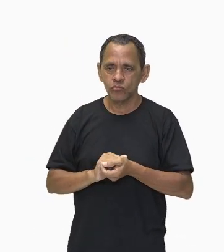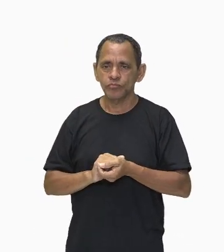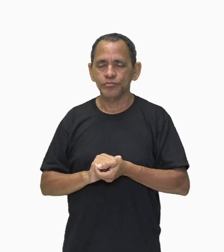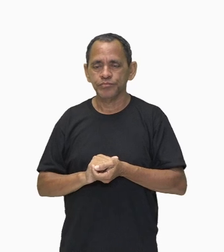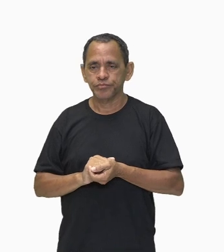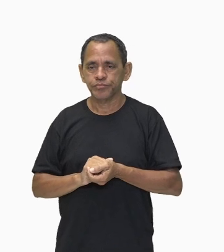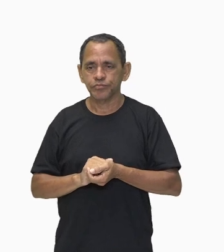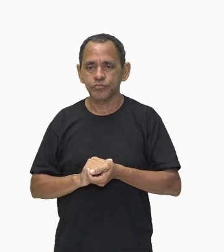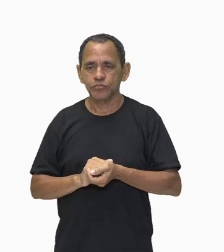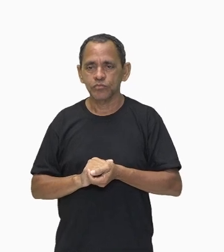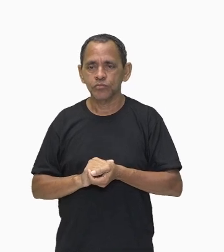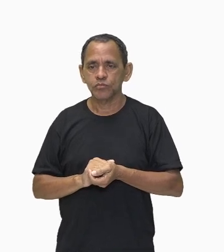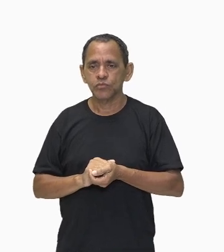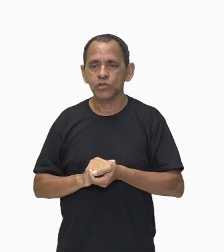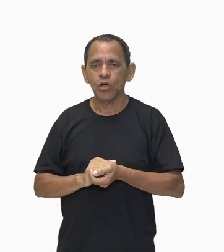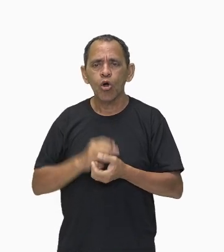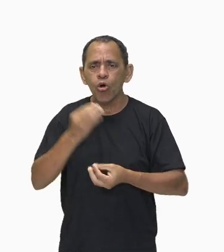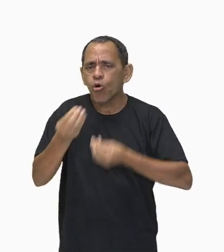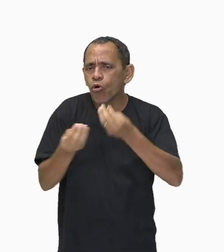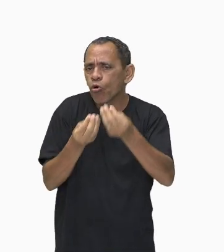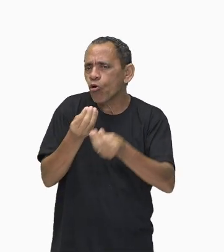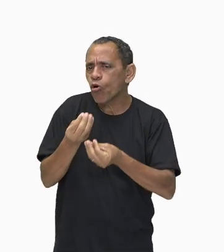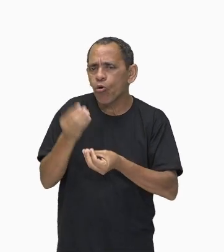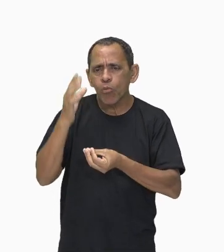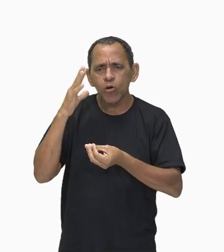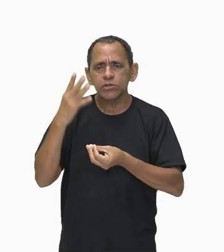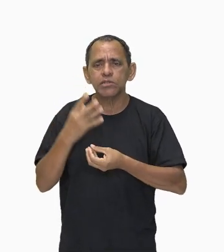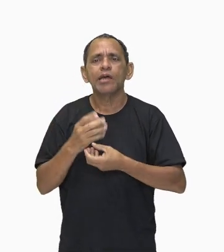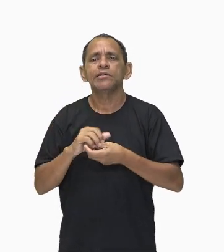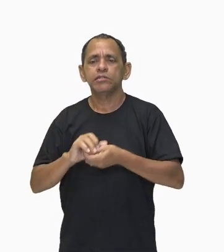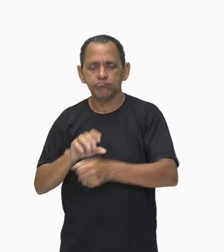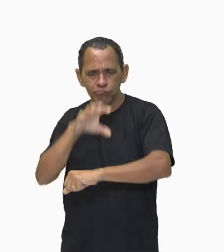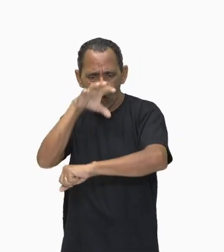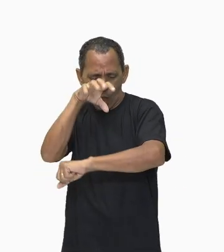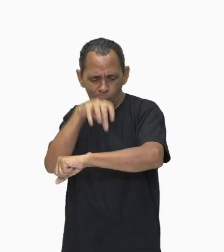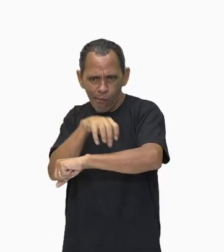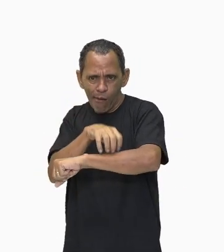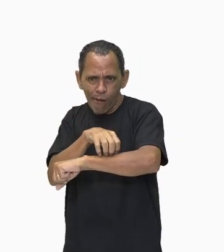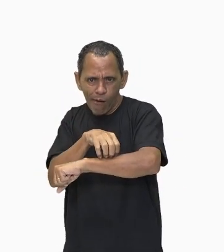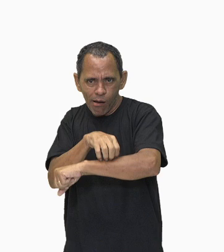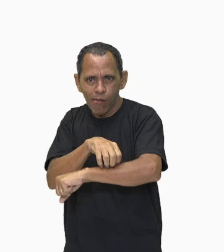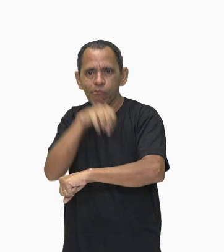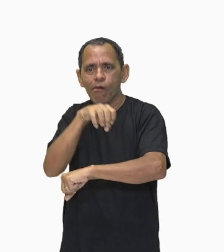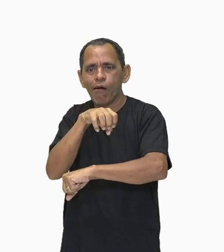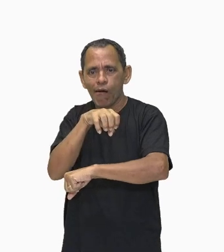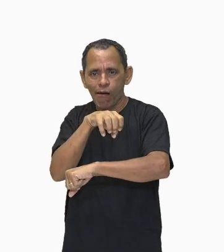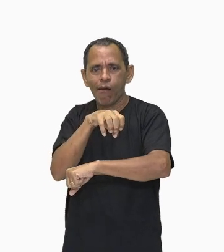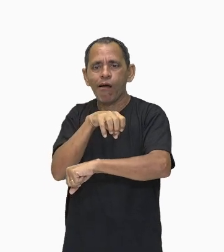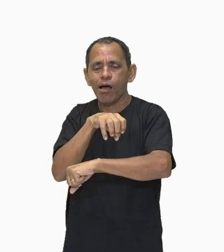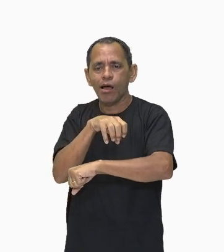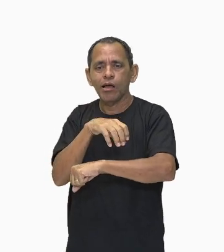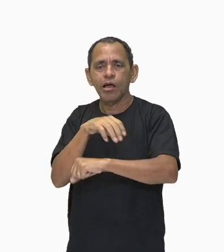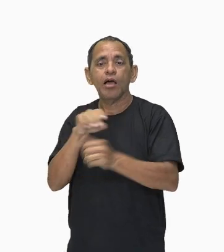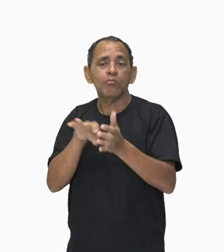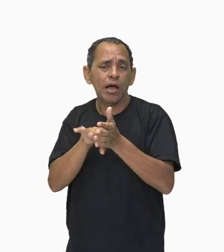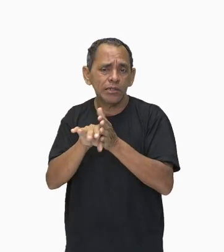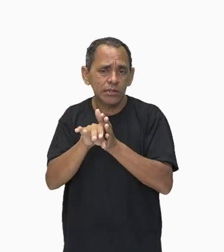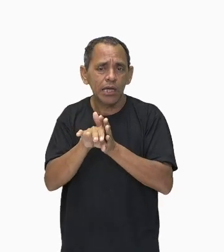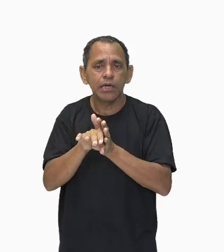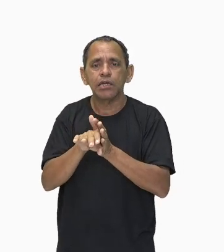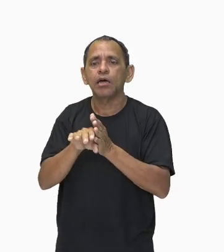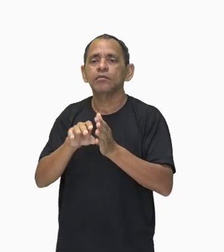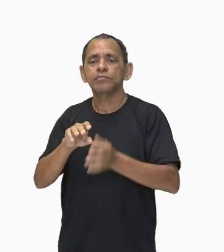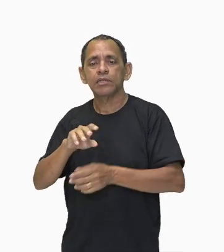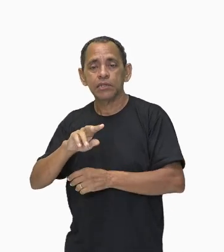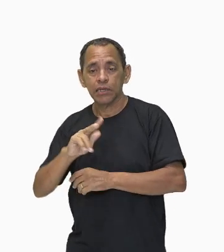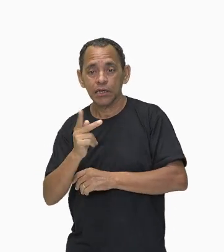Causas, né? Uma das causas é a infecção pela bactéria Helicobacter pylori, também conhecida